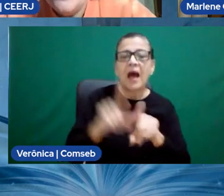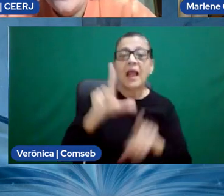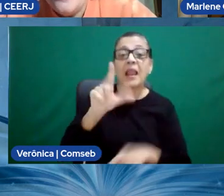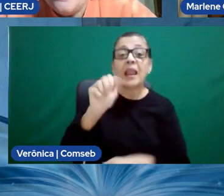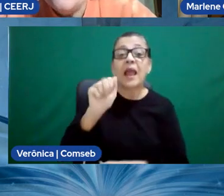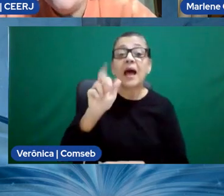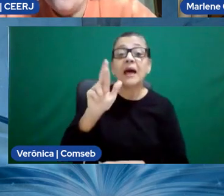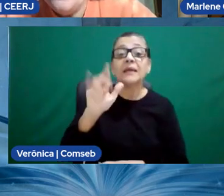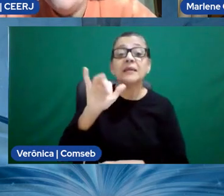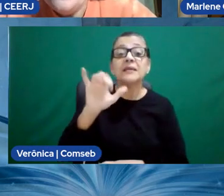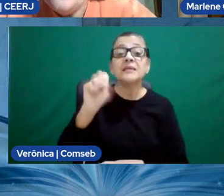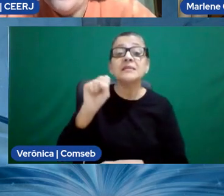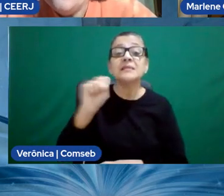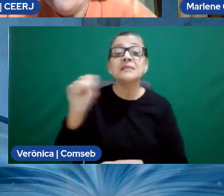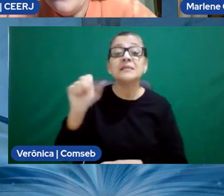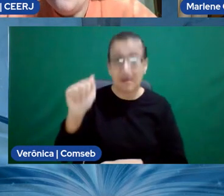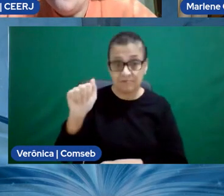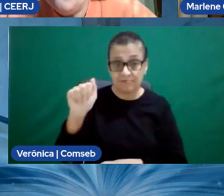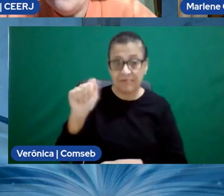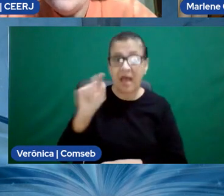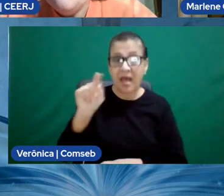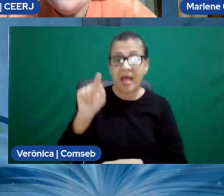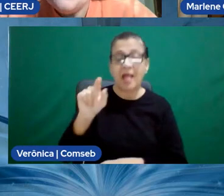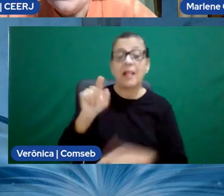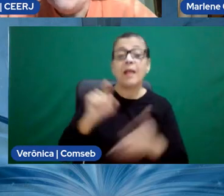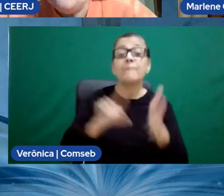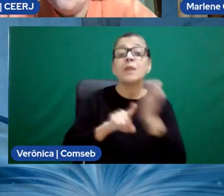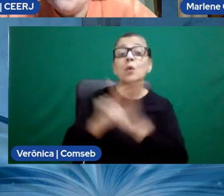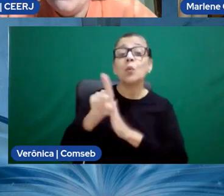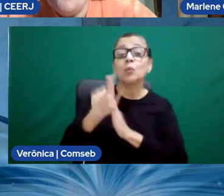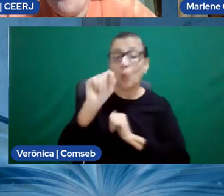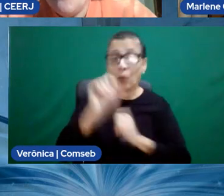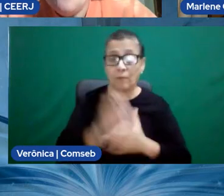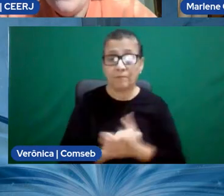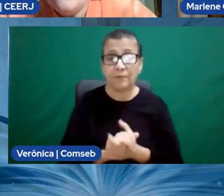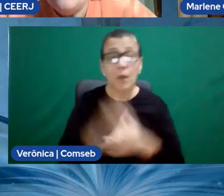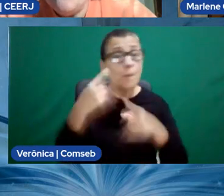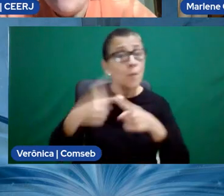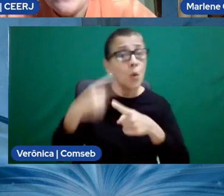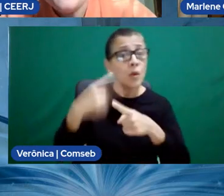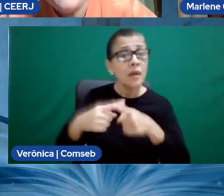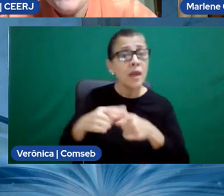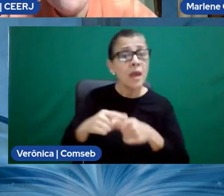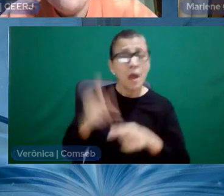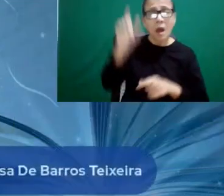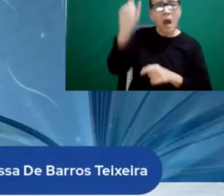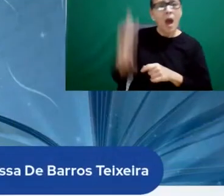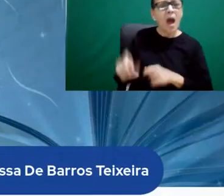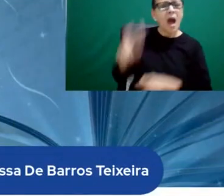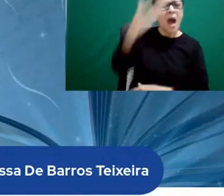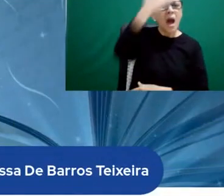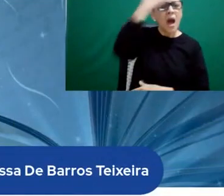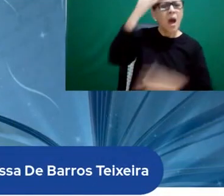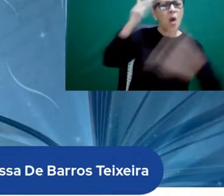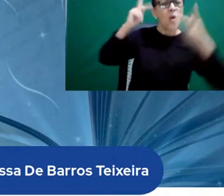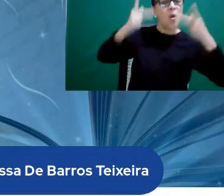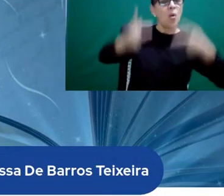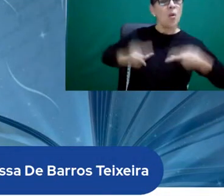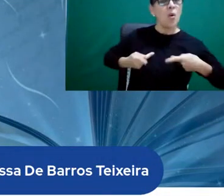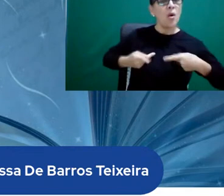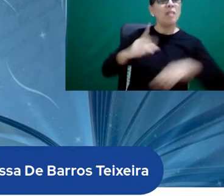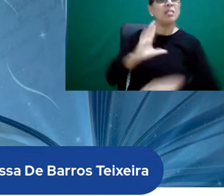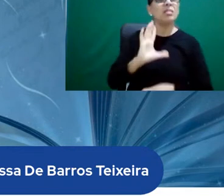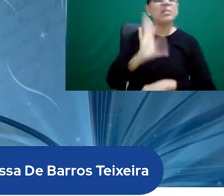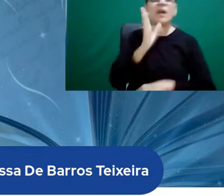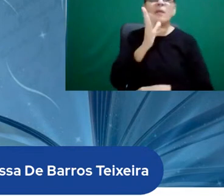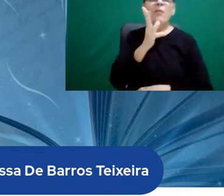Teixeira, às 8h31, ela colocou assim para a gente, por que o homem levou mais tempo para a sua evolução?